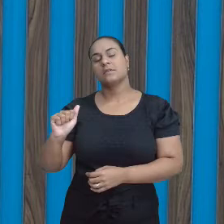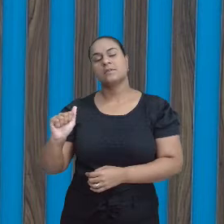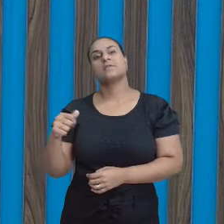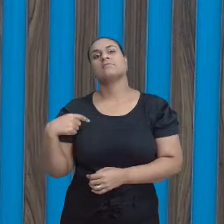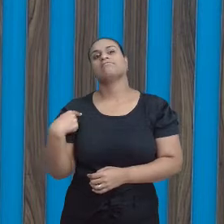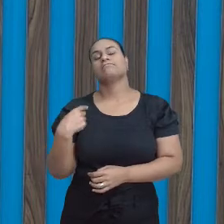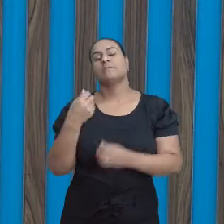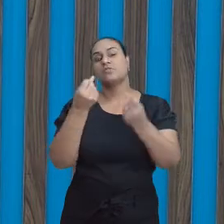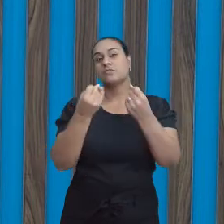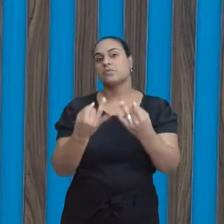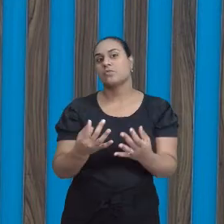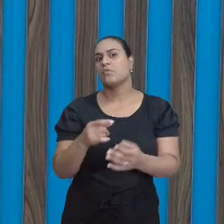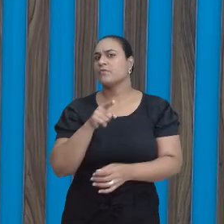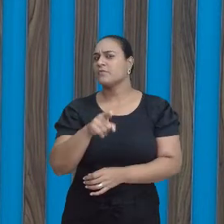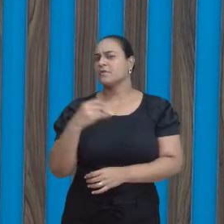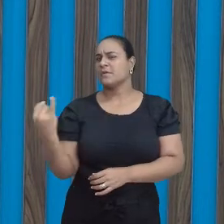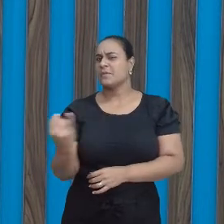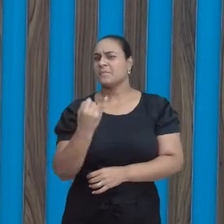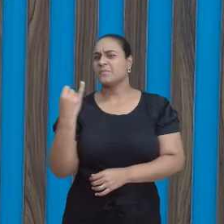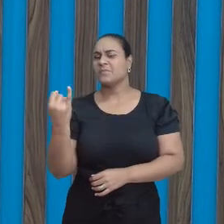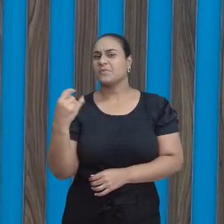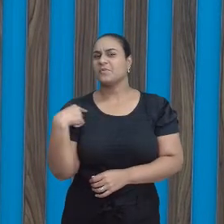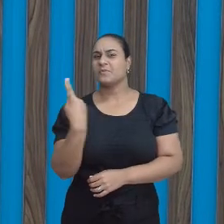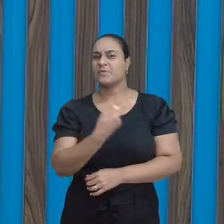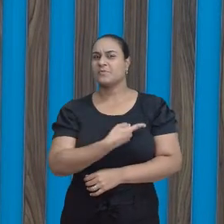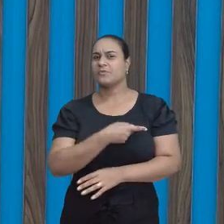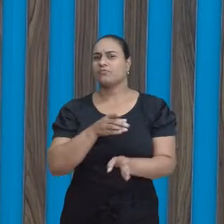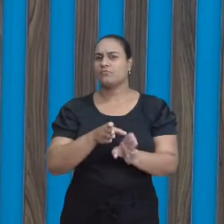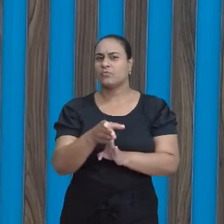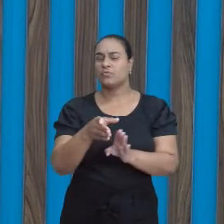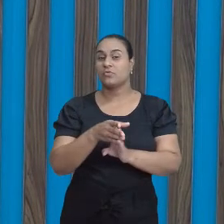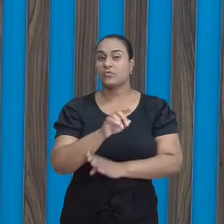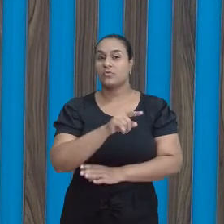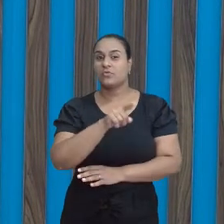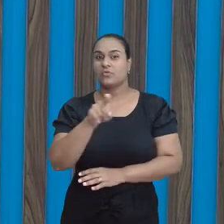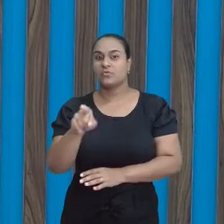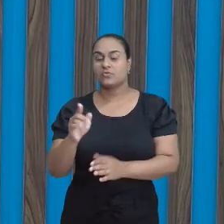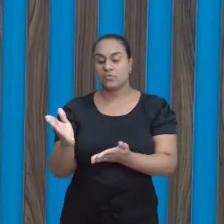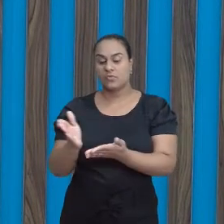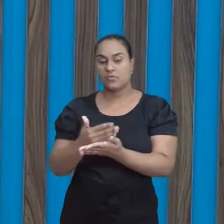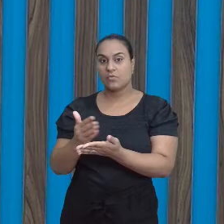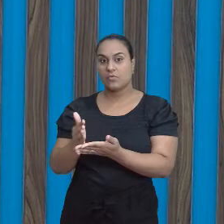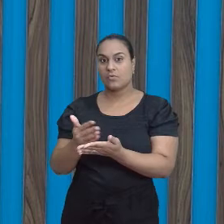tá? Você é muito importante para a gente. Mas vou te dar um conselho. Coloca teu caderno de